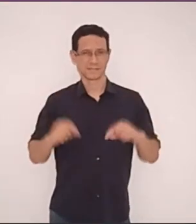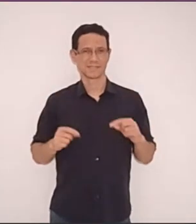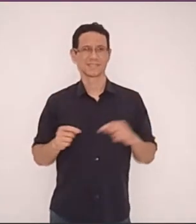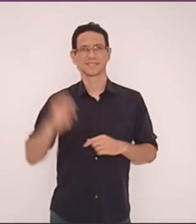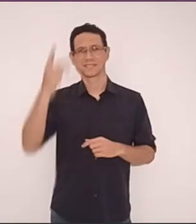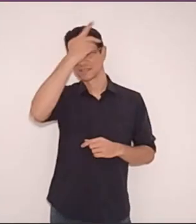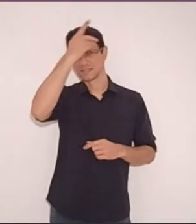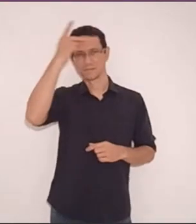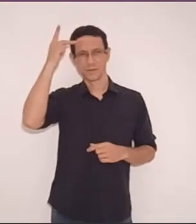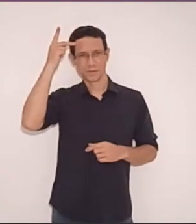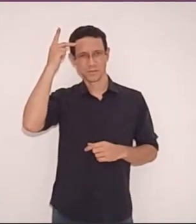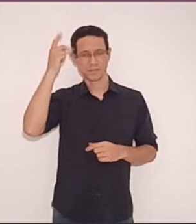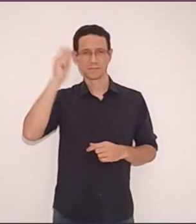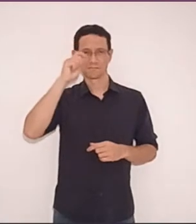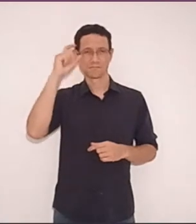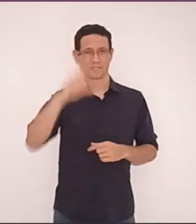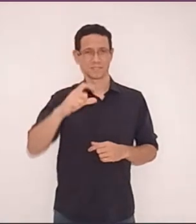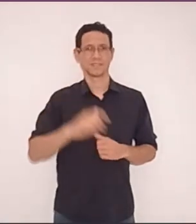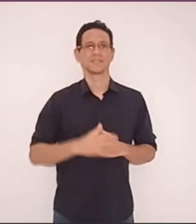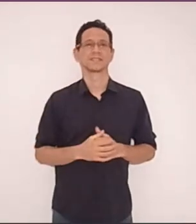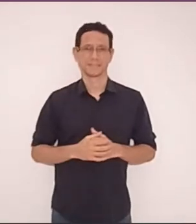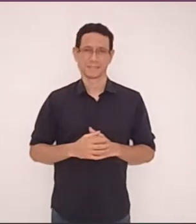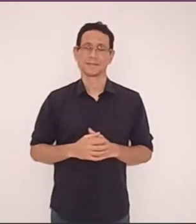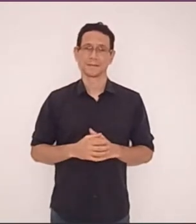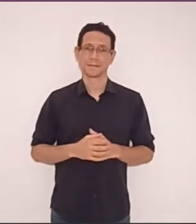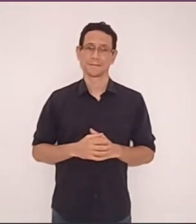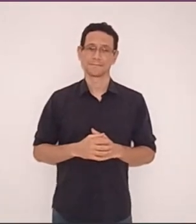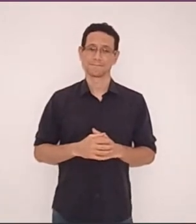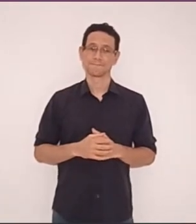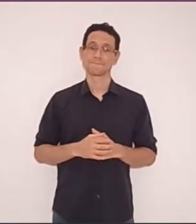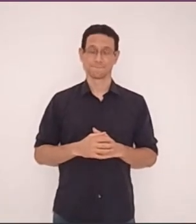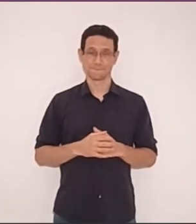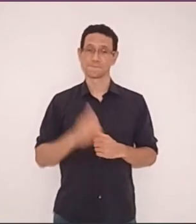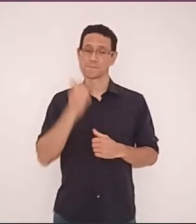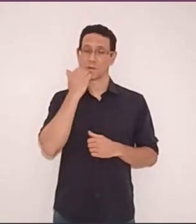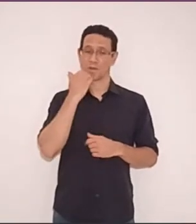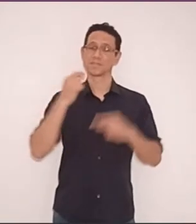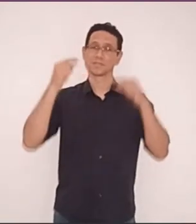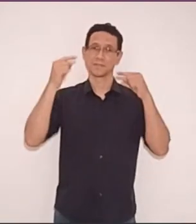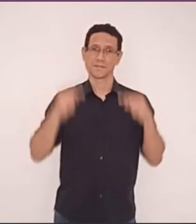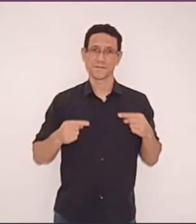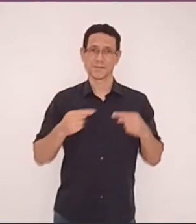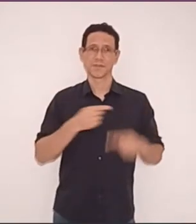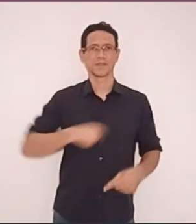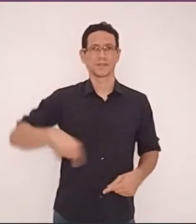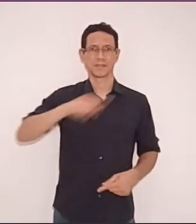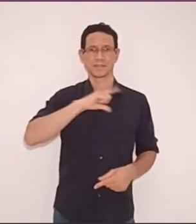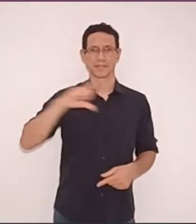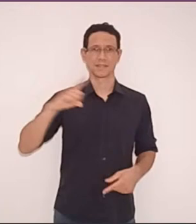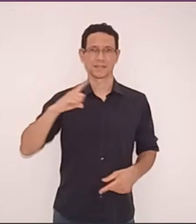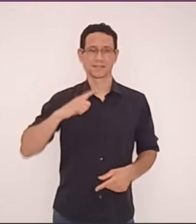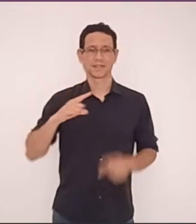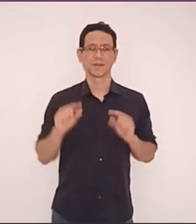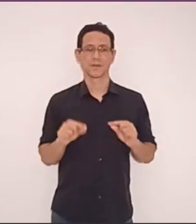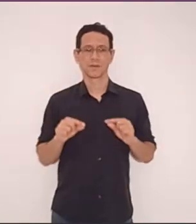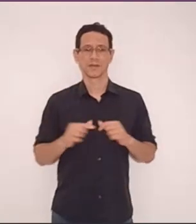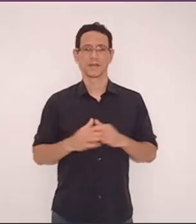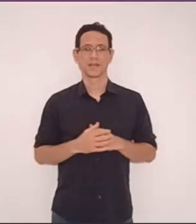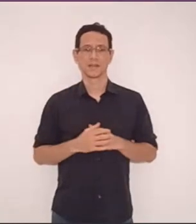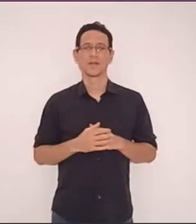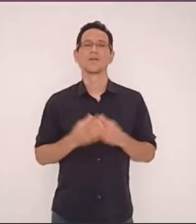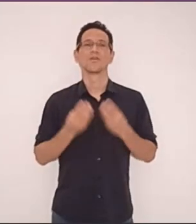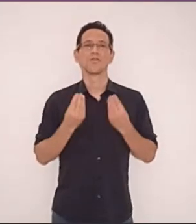pessoas Como abrir um arquivo dos maiores desafios que tem um desafio